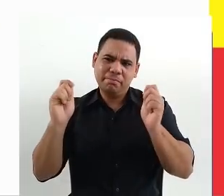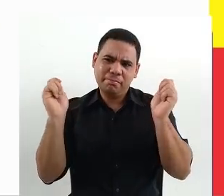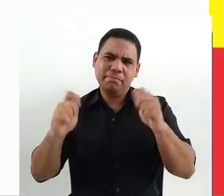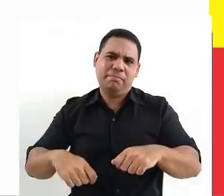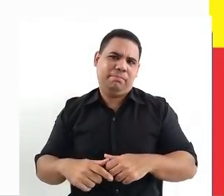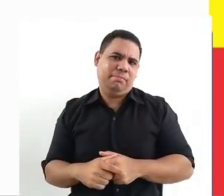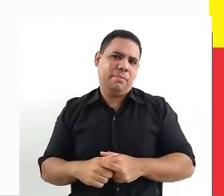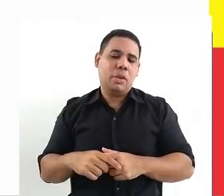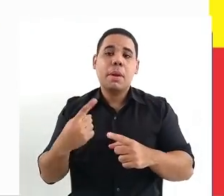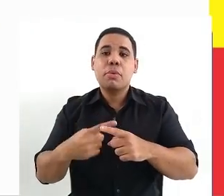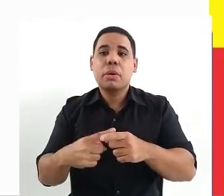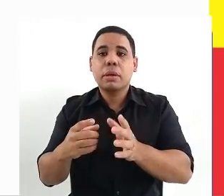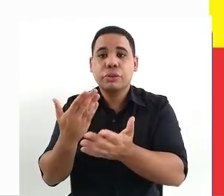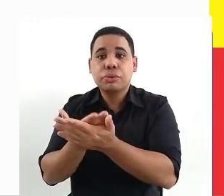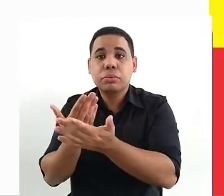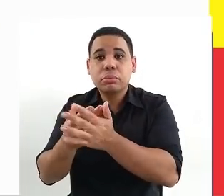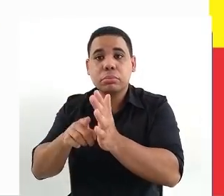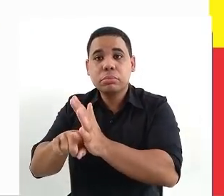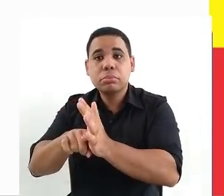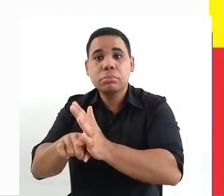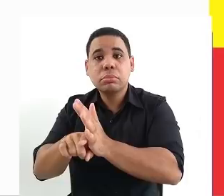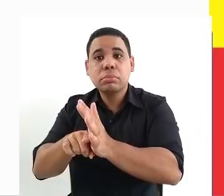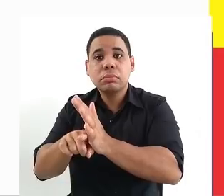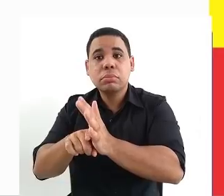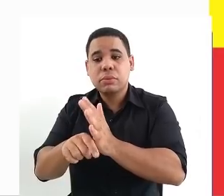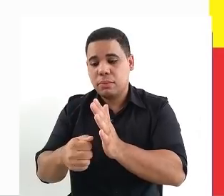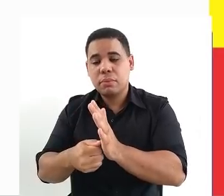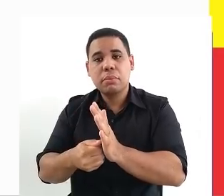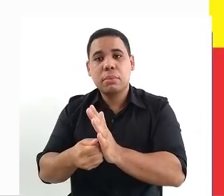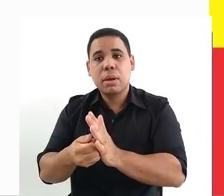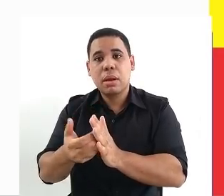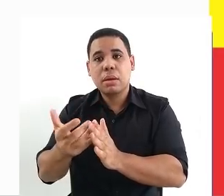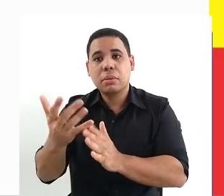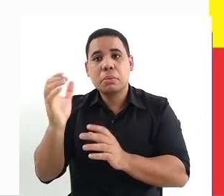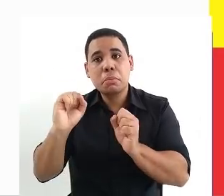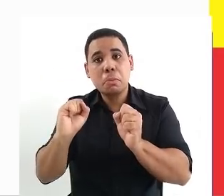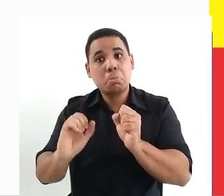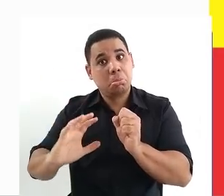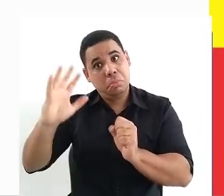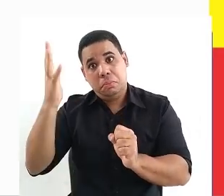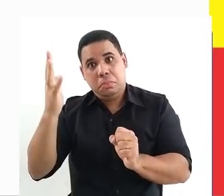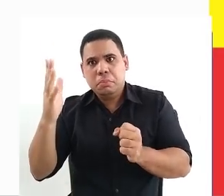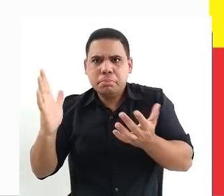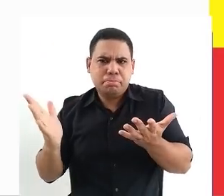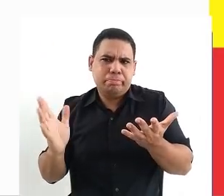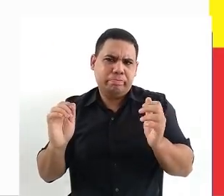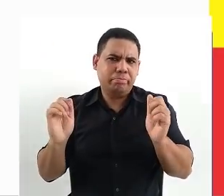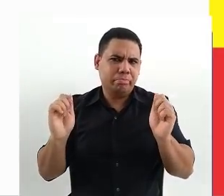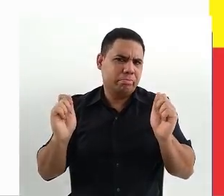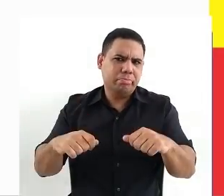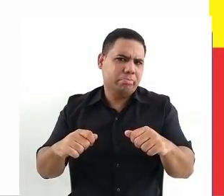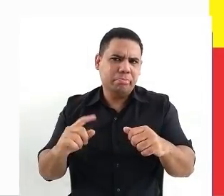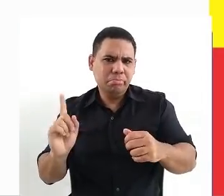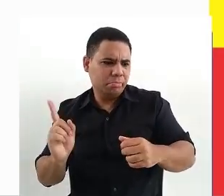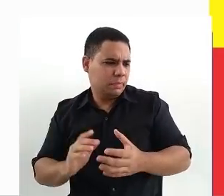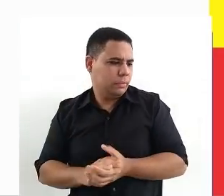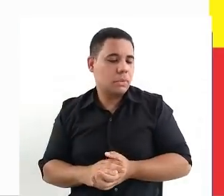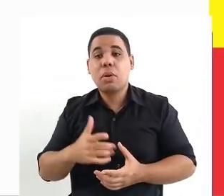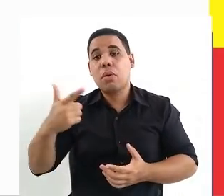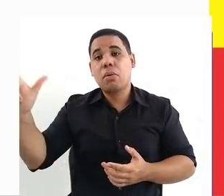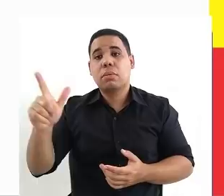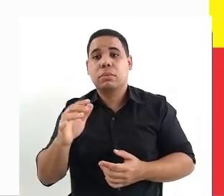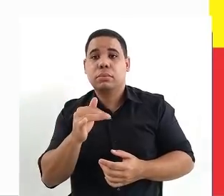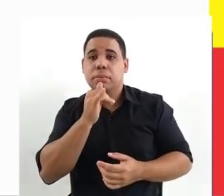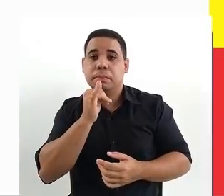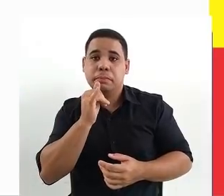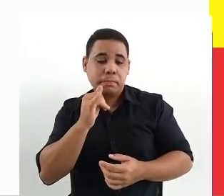Outro exemplo que a gente vê que usa demais probabilidade, mesmo que inconscientemente, são os jogos de loteria. A